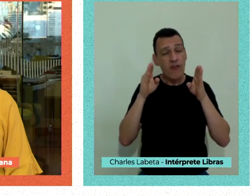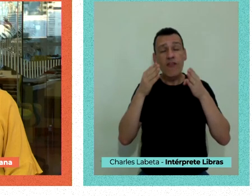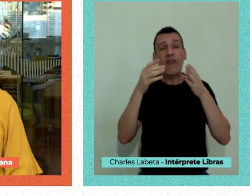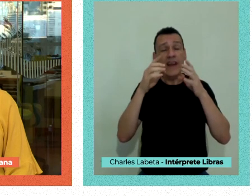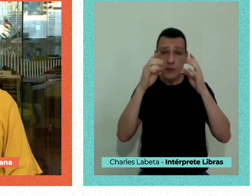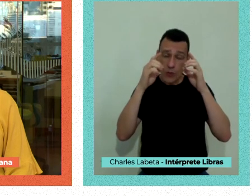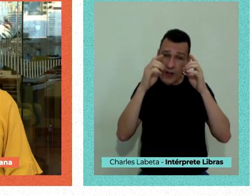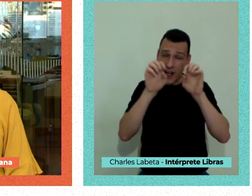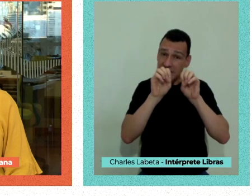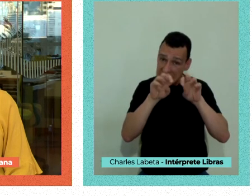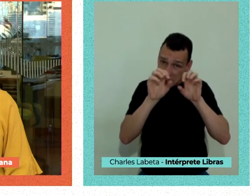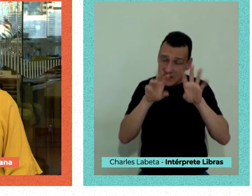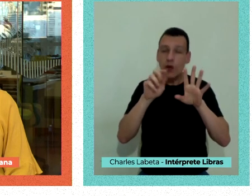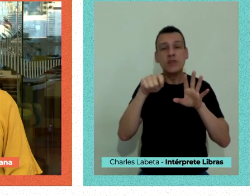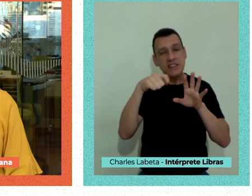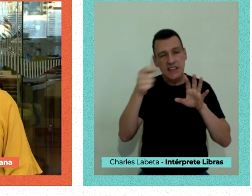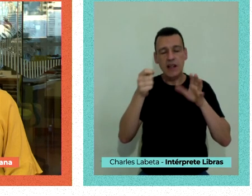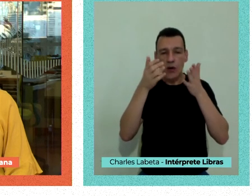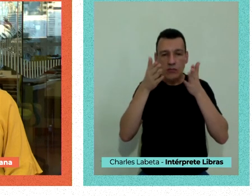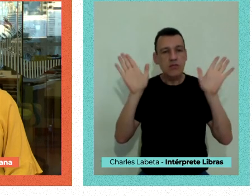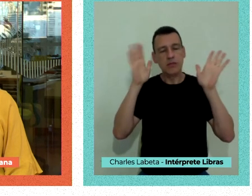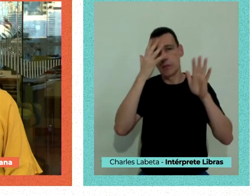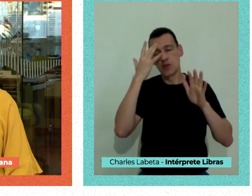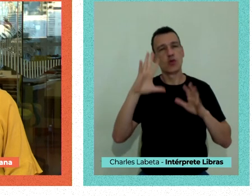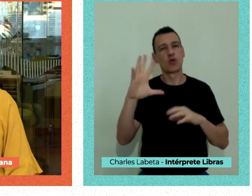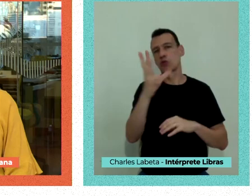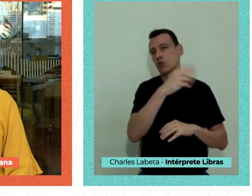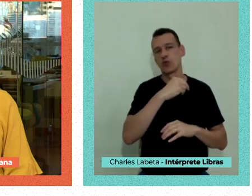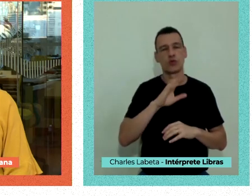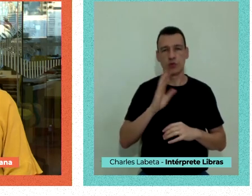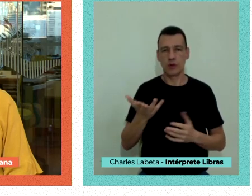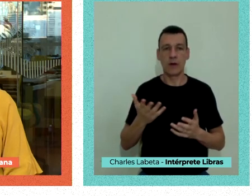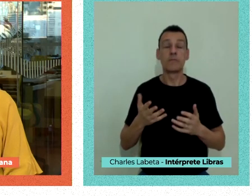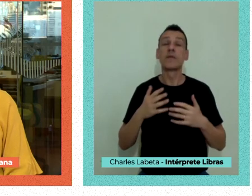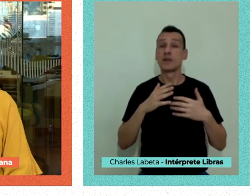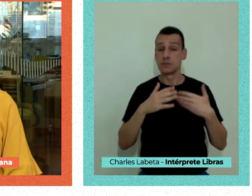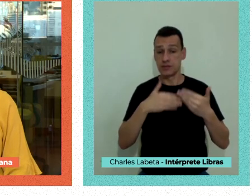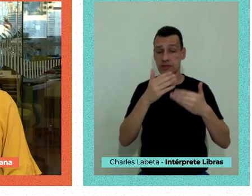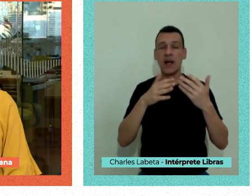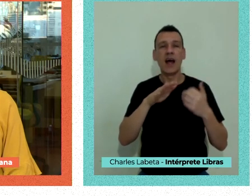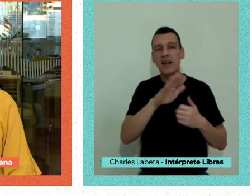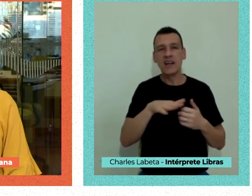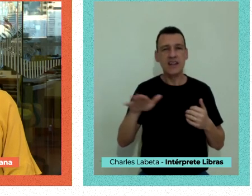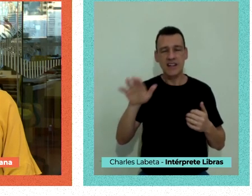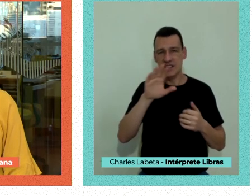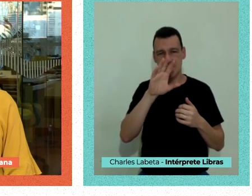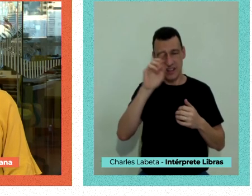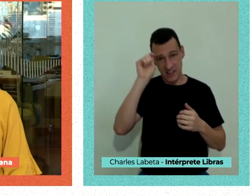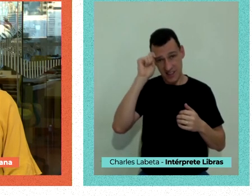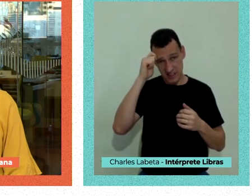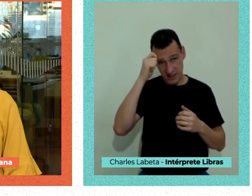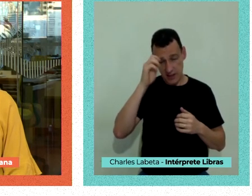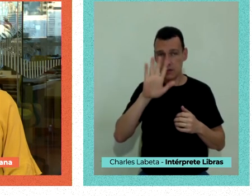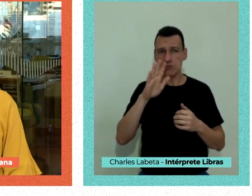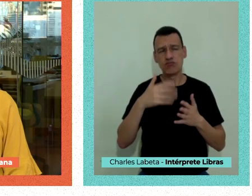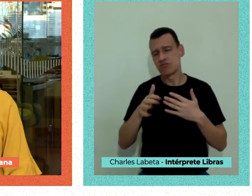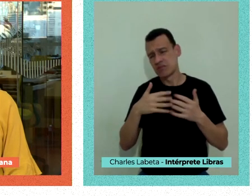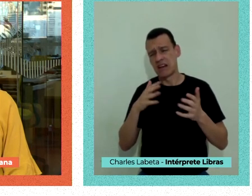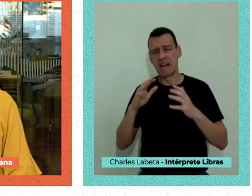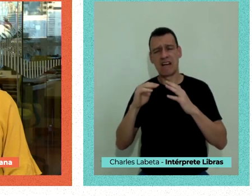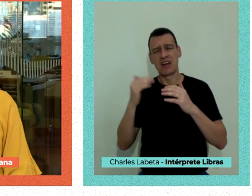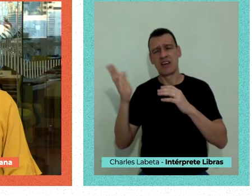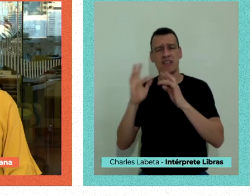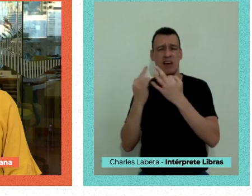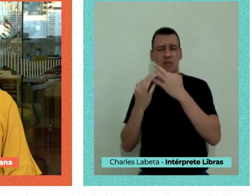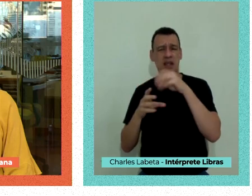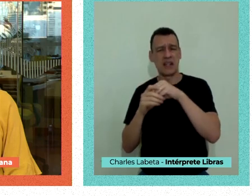ao longo do processo, as crianças negras, seja no seu ambiente familiar, dentro das suas comunidades, elas